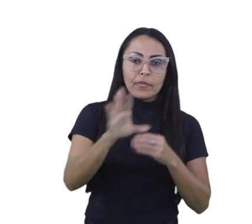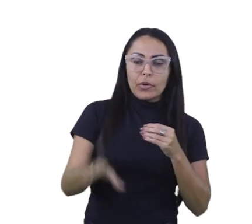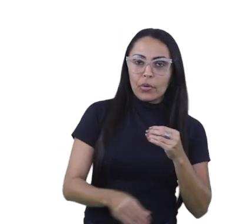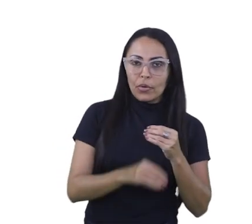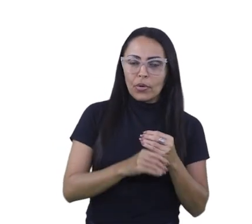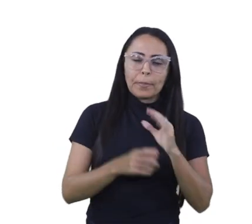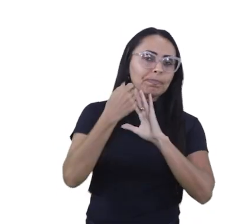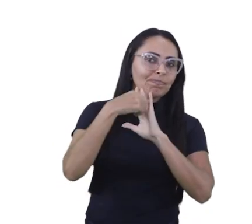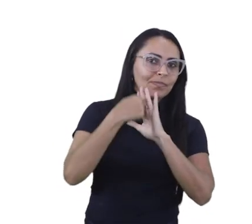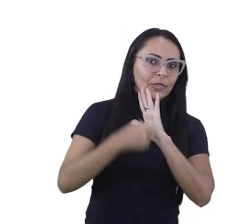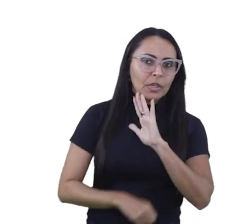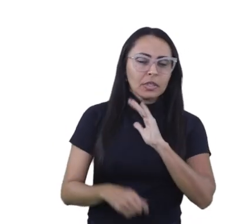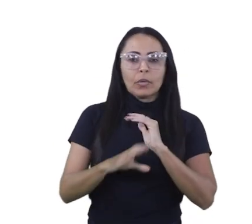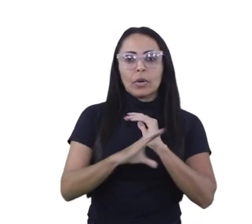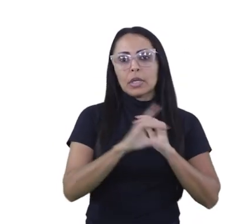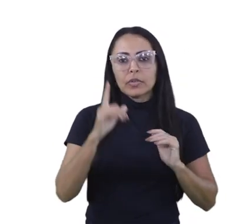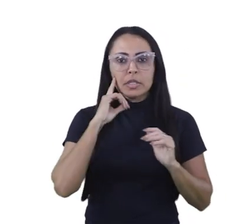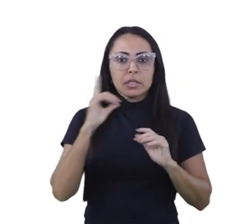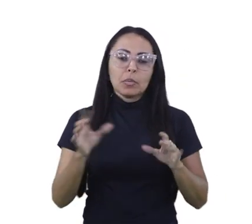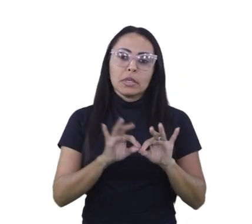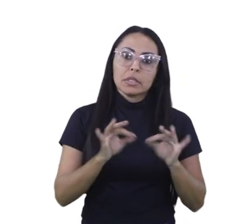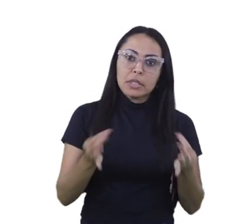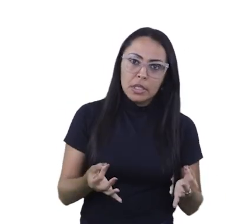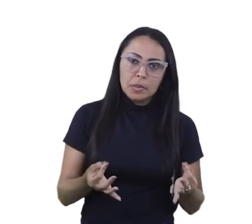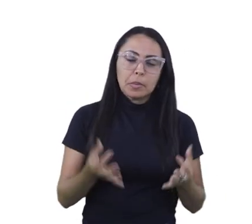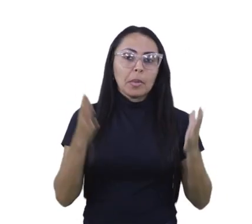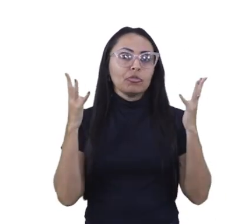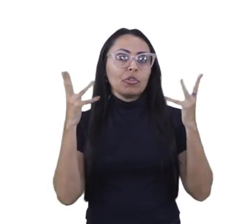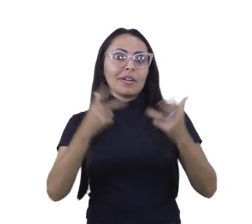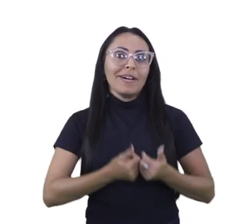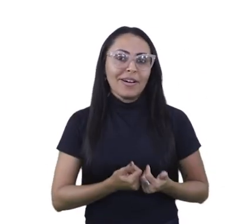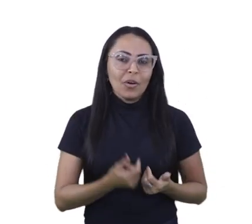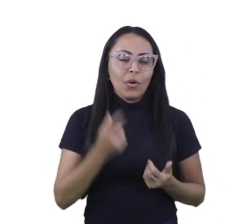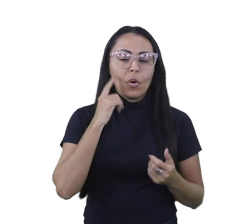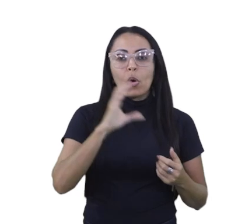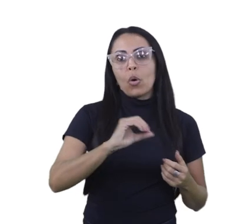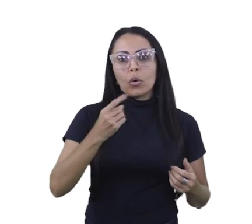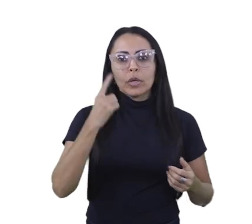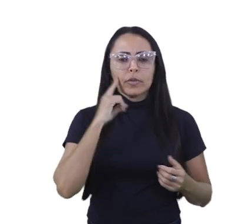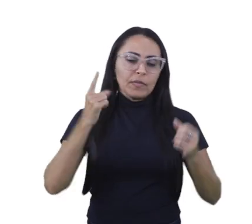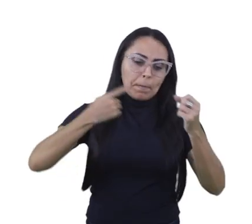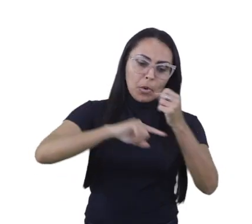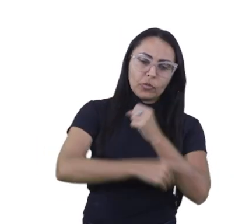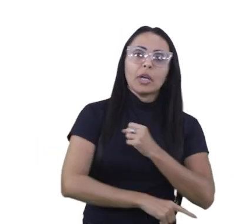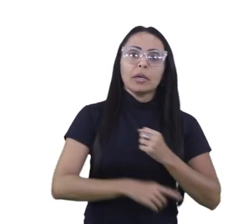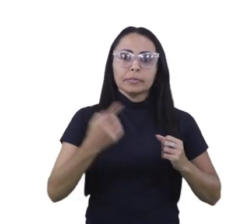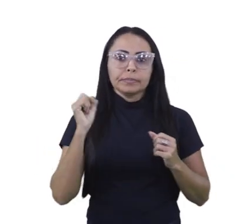anotação, né, uma classificação mais simples, mais geral, digamos assim, ou se você vai aprofundar,